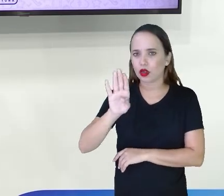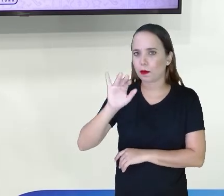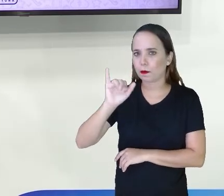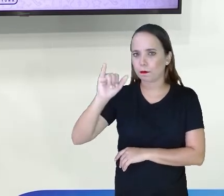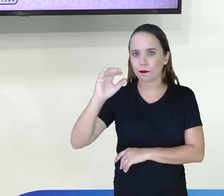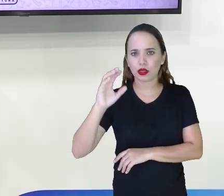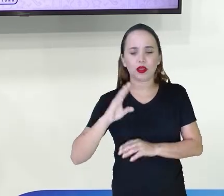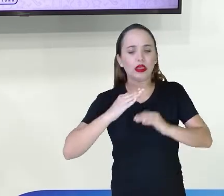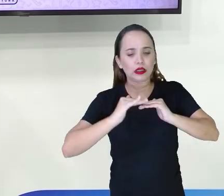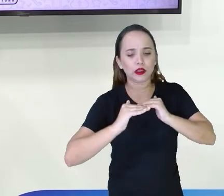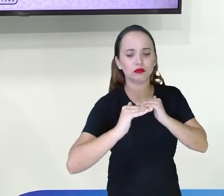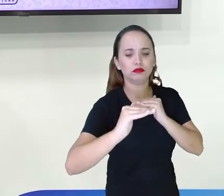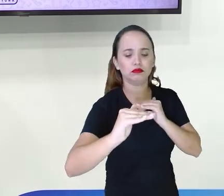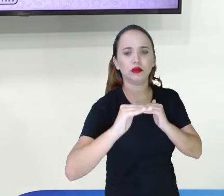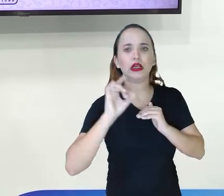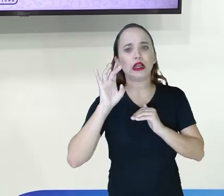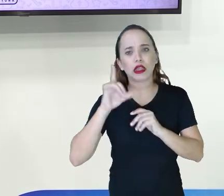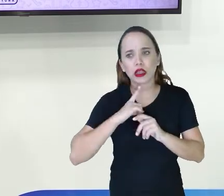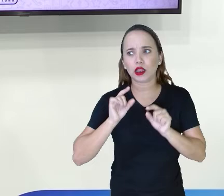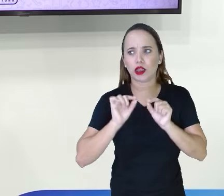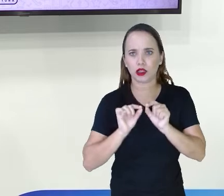bidimensionais, onde tem comprimento e